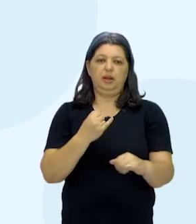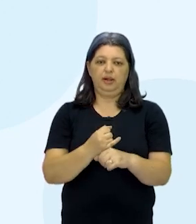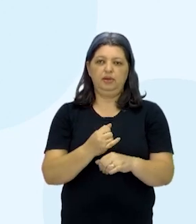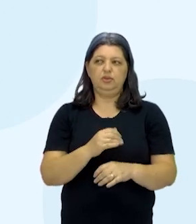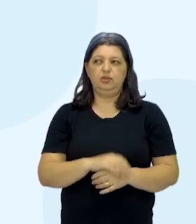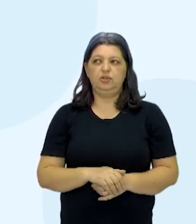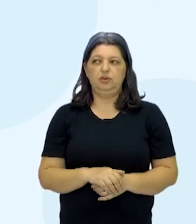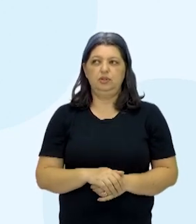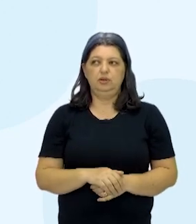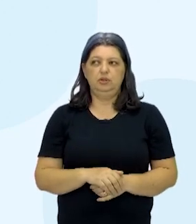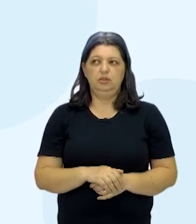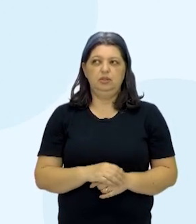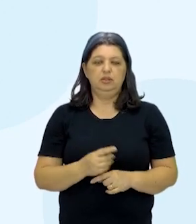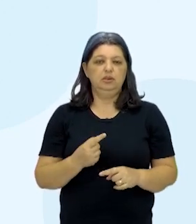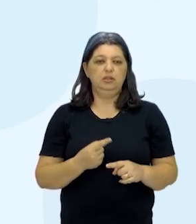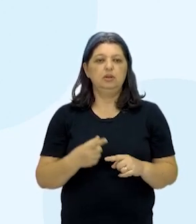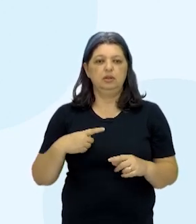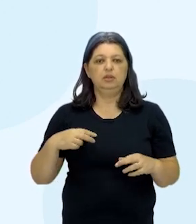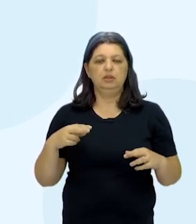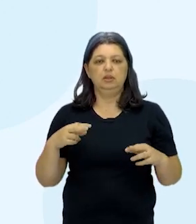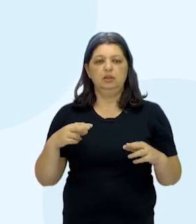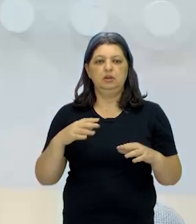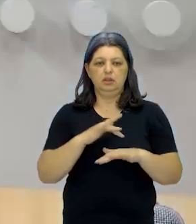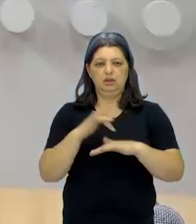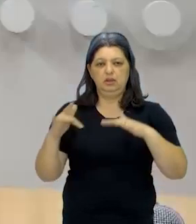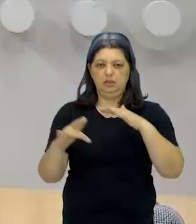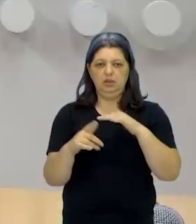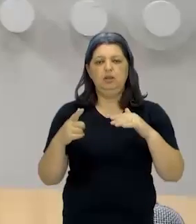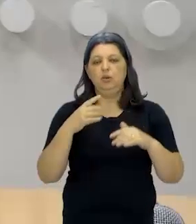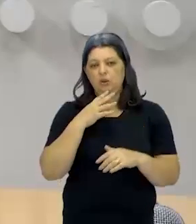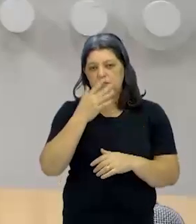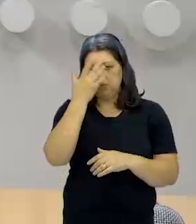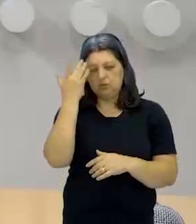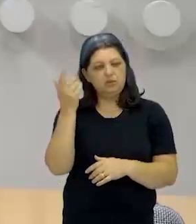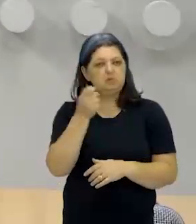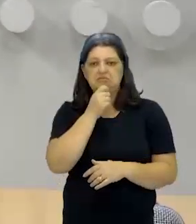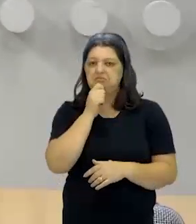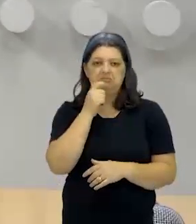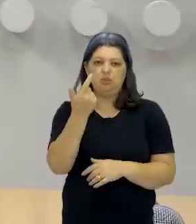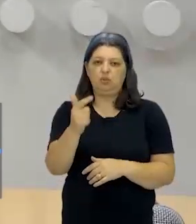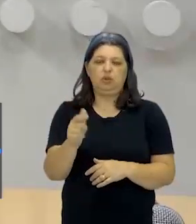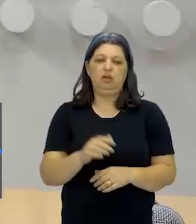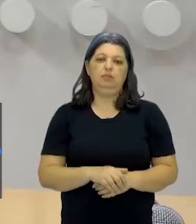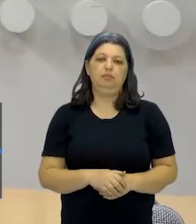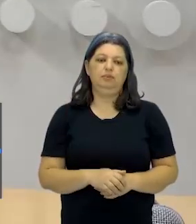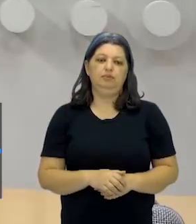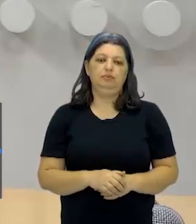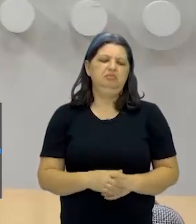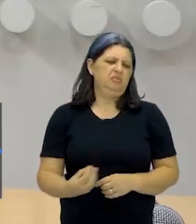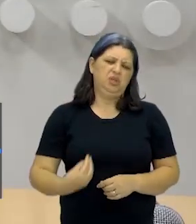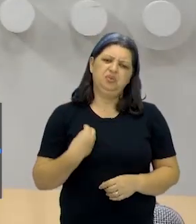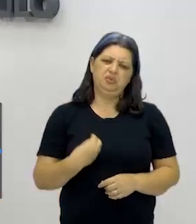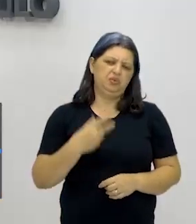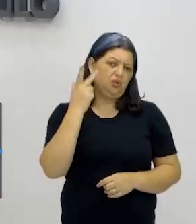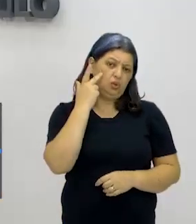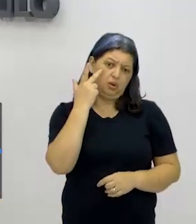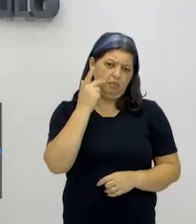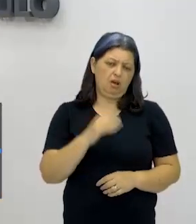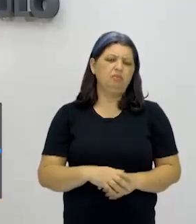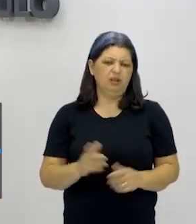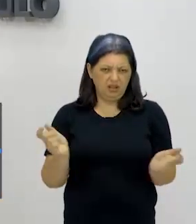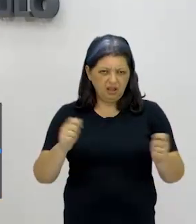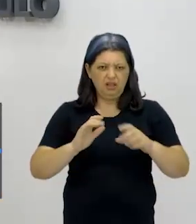eu tenho redes sociais, eu acredito que sim. Eu conheço pessoas que não têm rede social, né? E vivem plenamente. É possível se comunicar